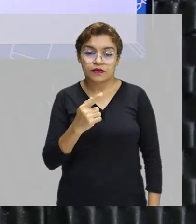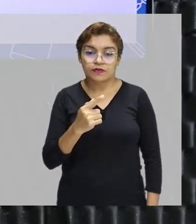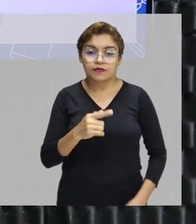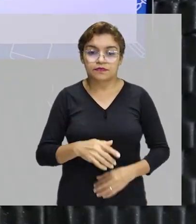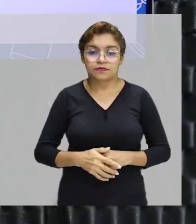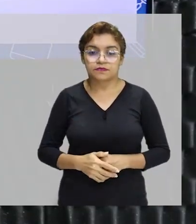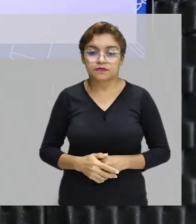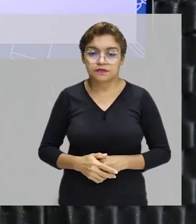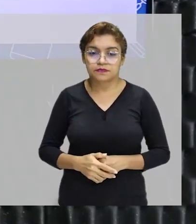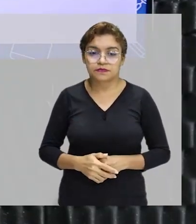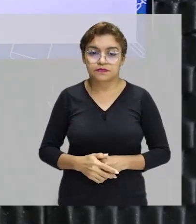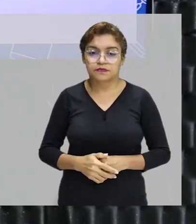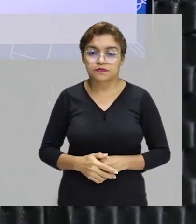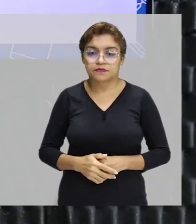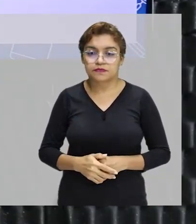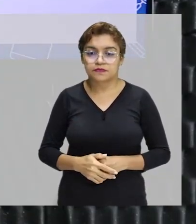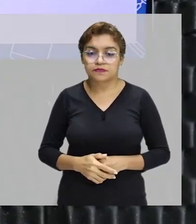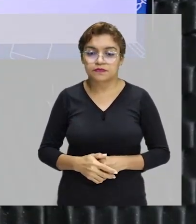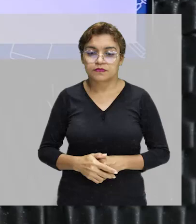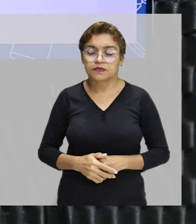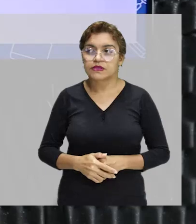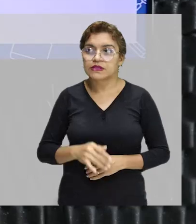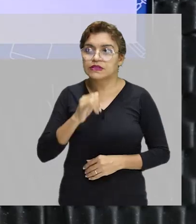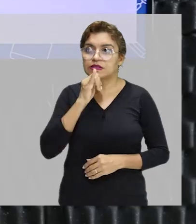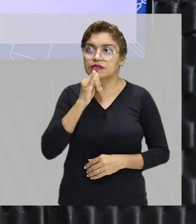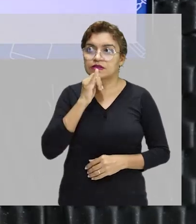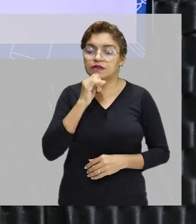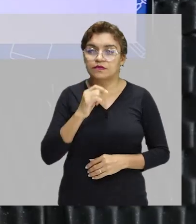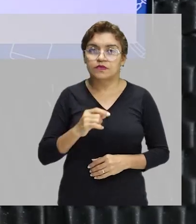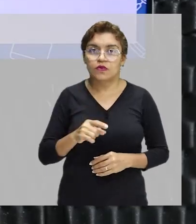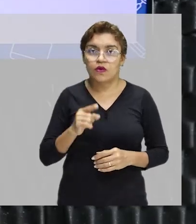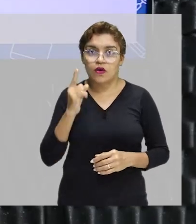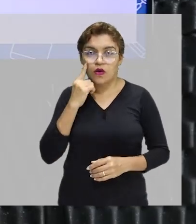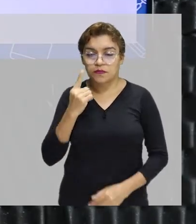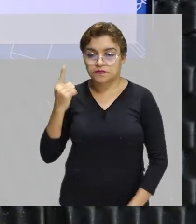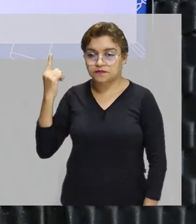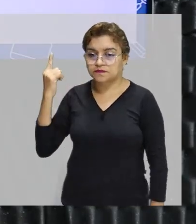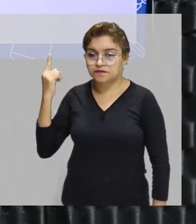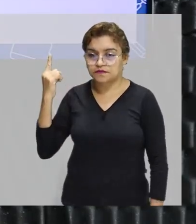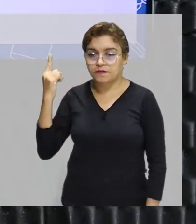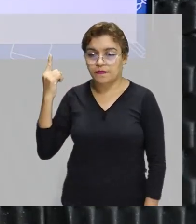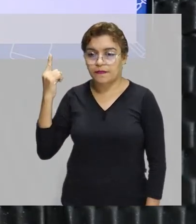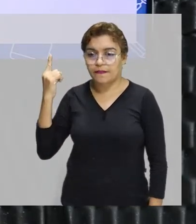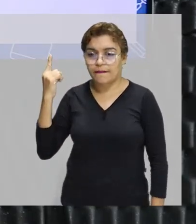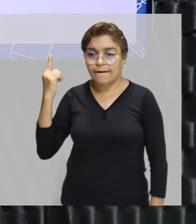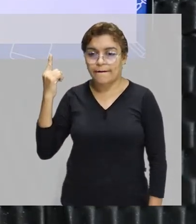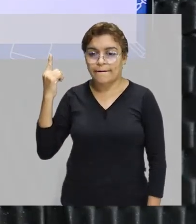está para 100 gramas de água. Ou seja, 100 gramas de água dissolve 20